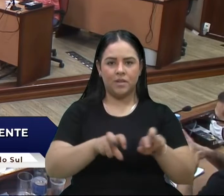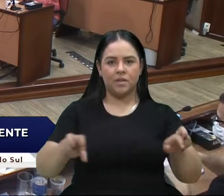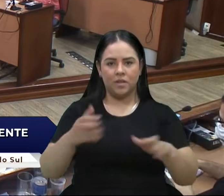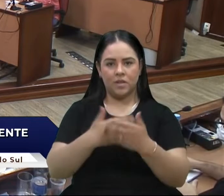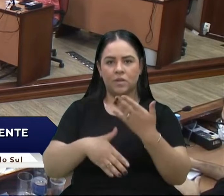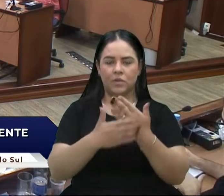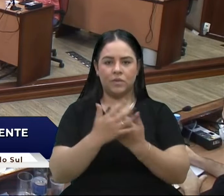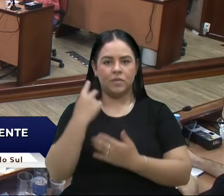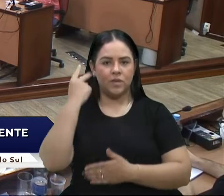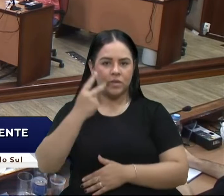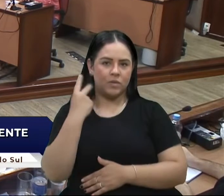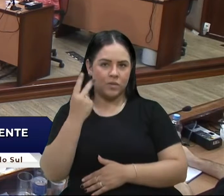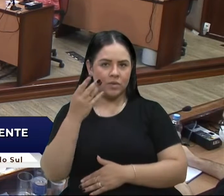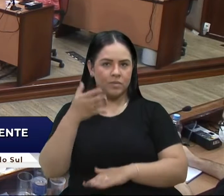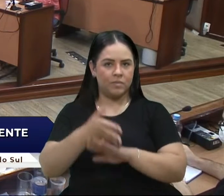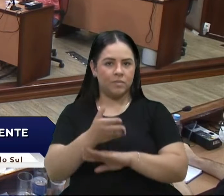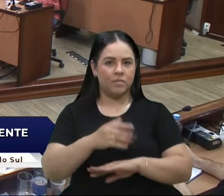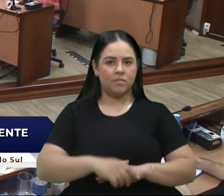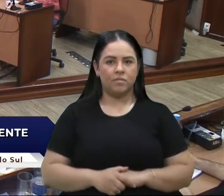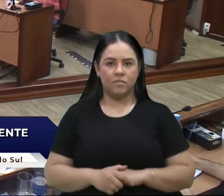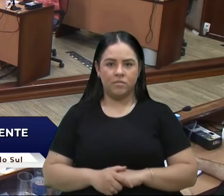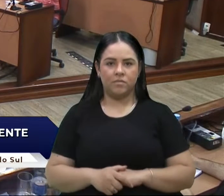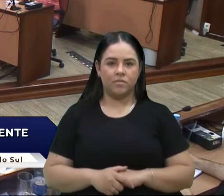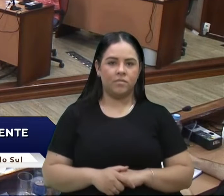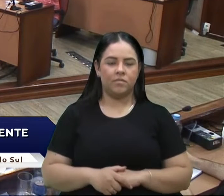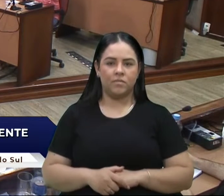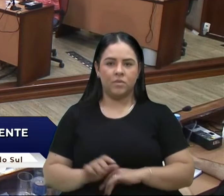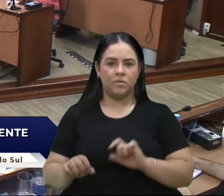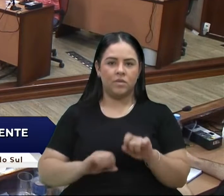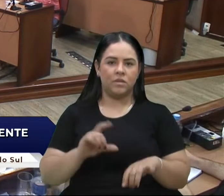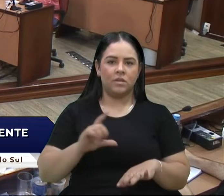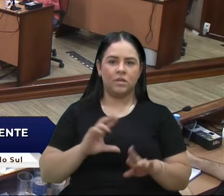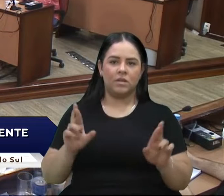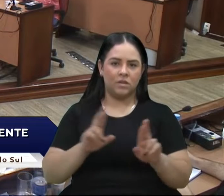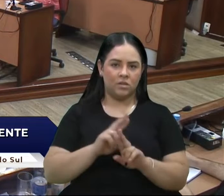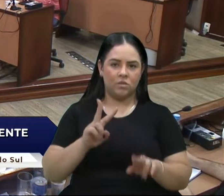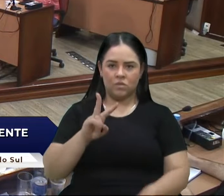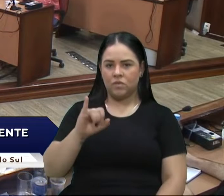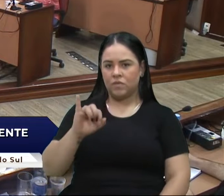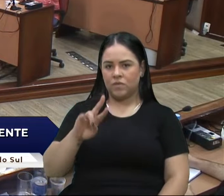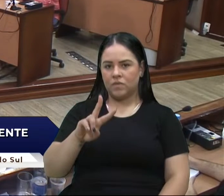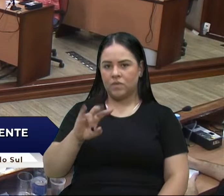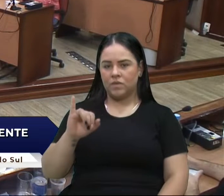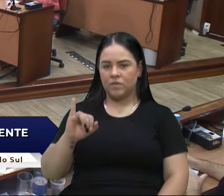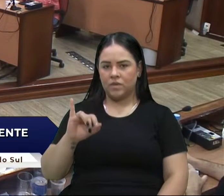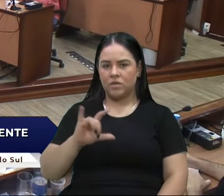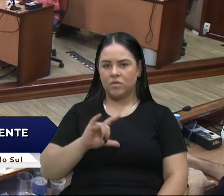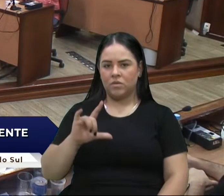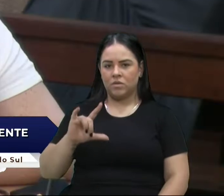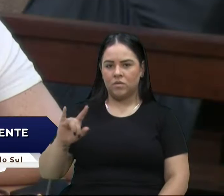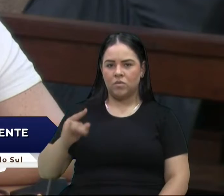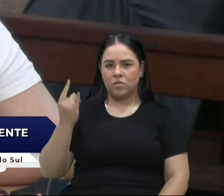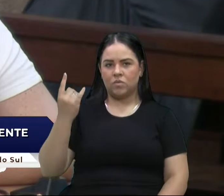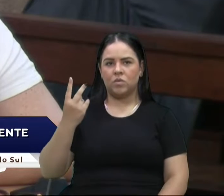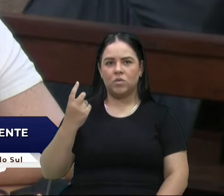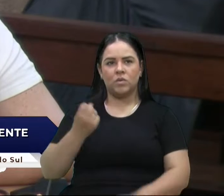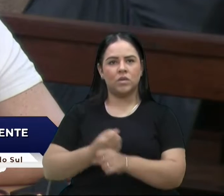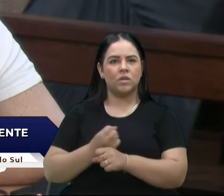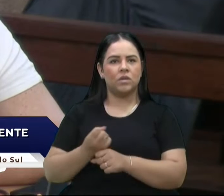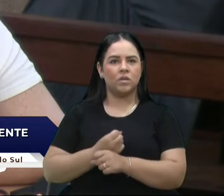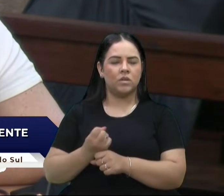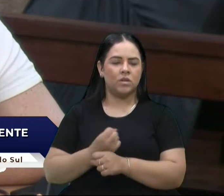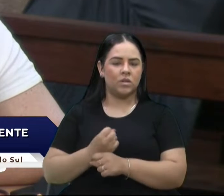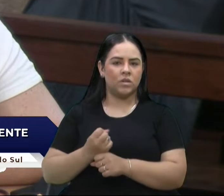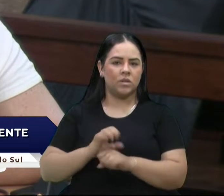presentes. O que eu podia colocar em relação ao Virgílio Ramos? Eu acho que nesses últimos 2 anos de pandemia,